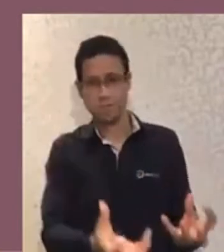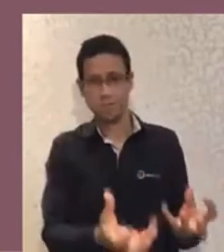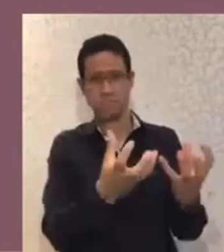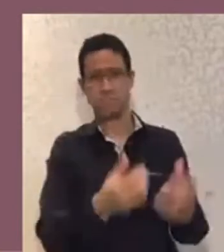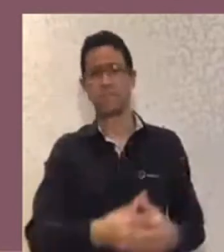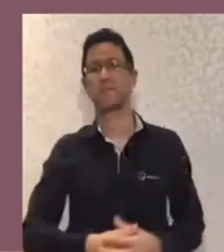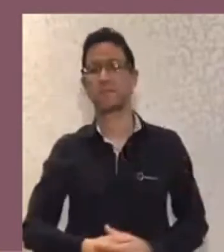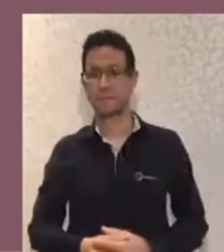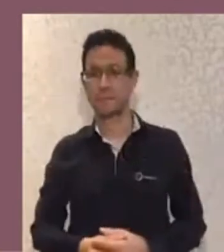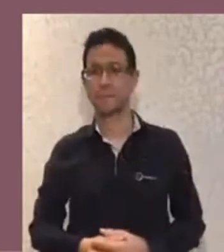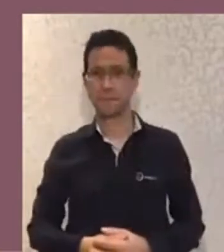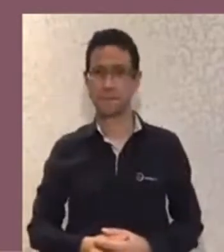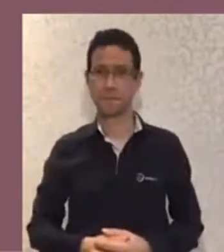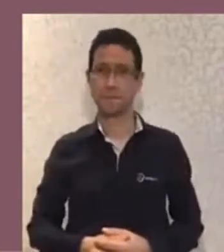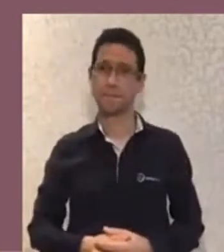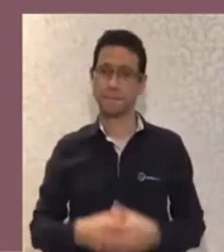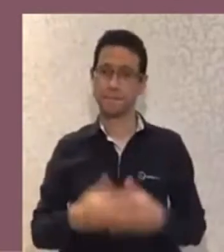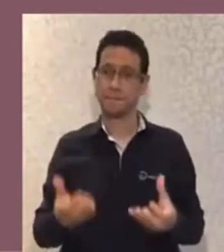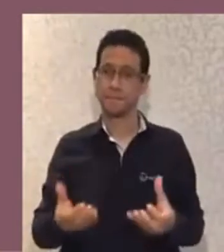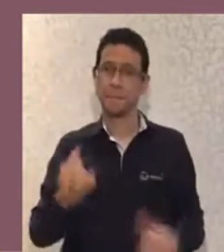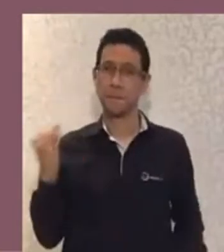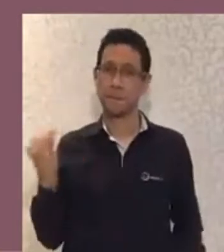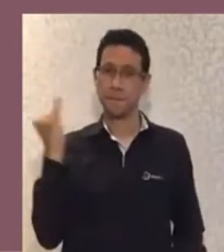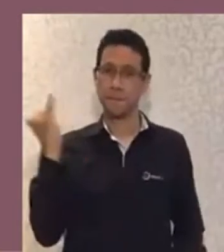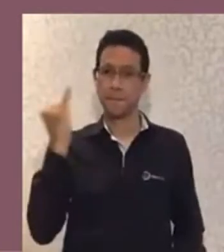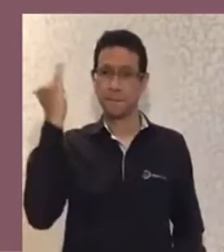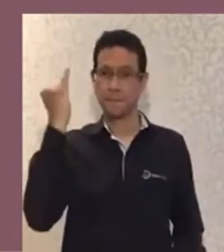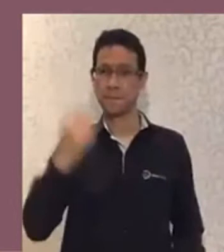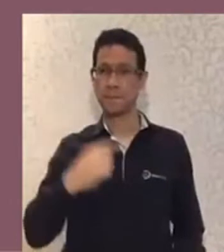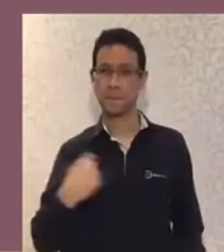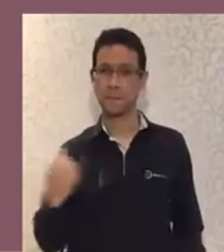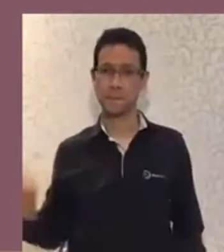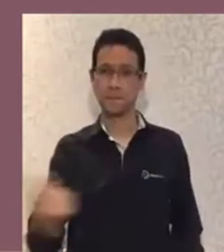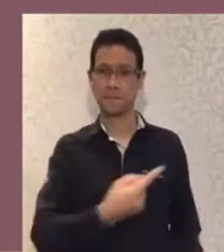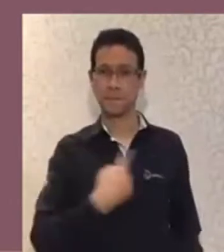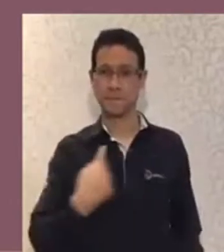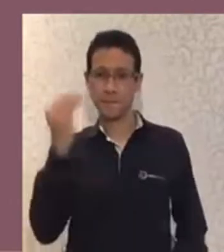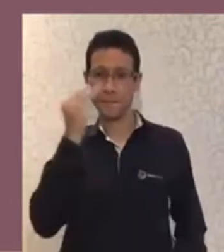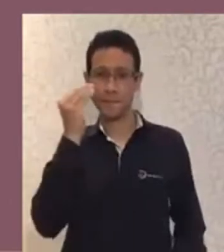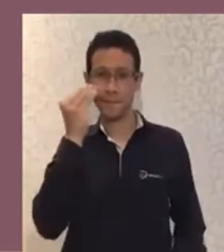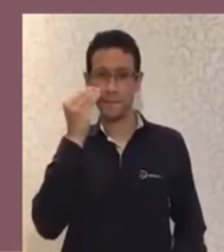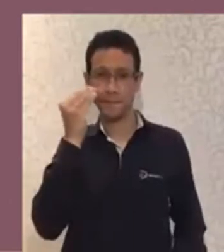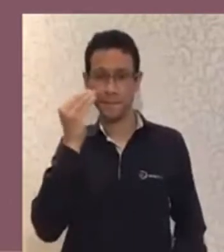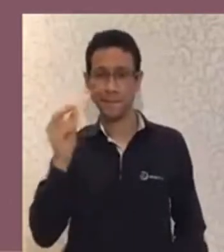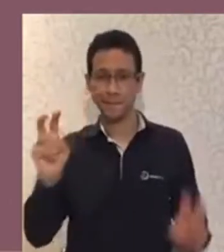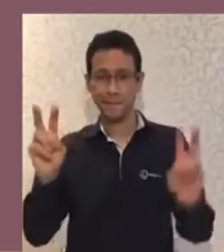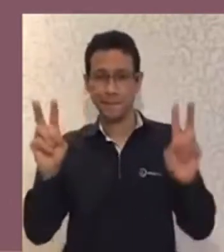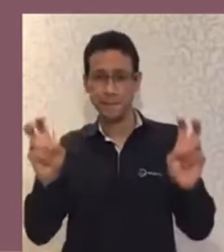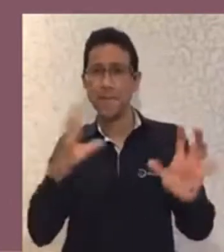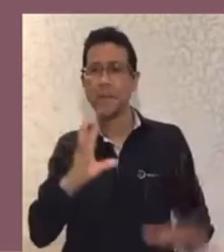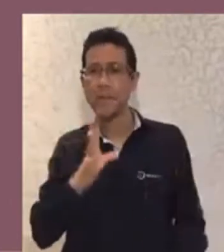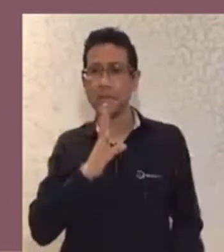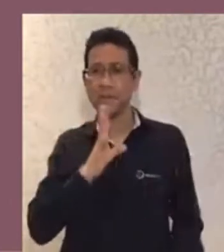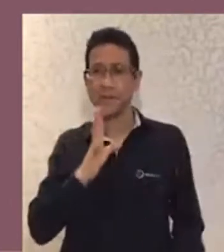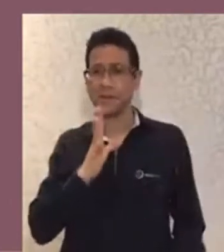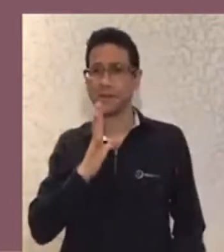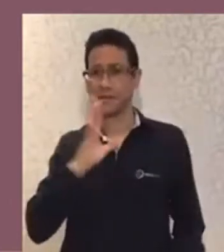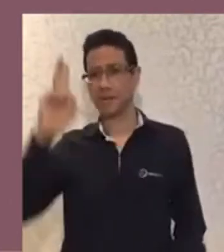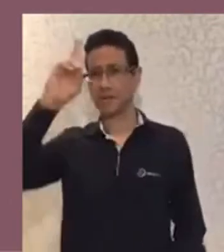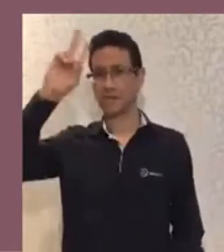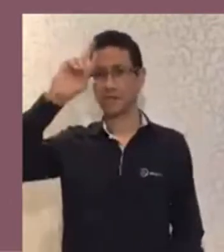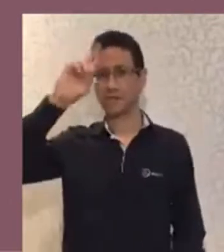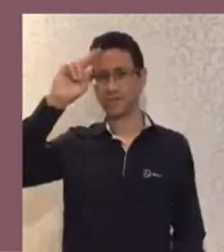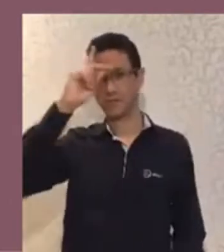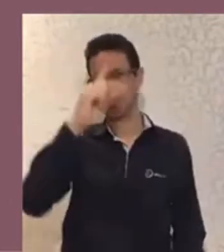É importante a gente, insisto, a gente conhecer a história e se